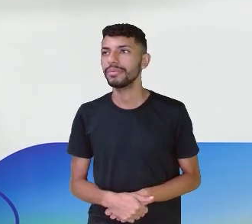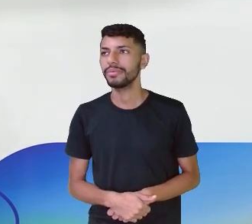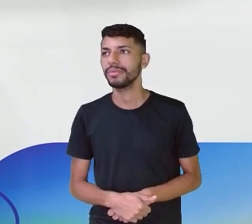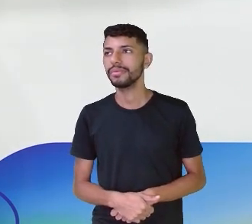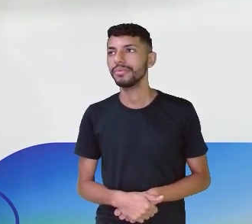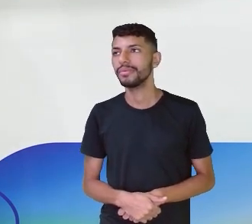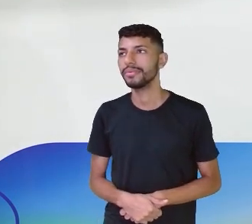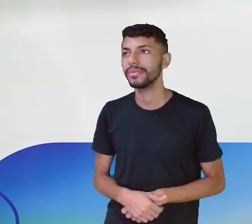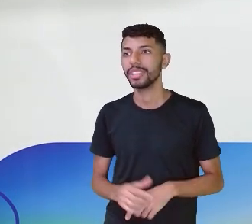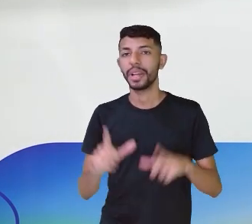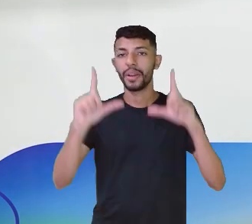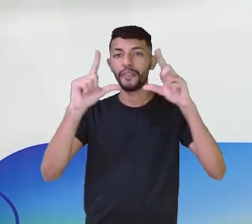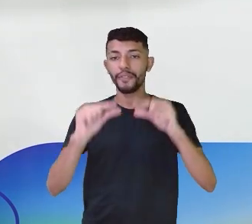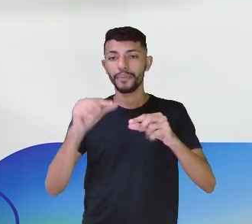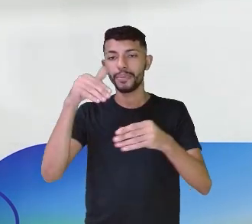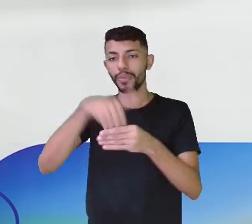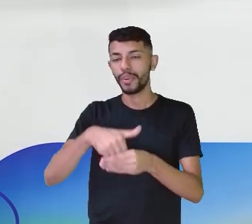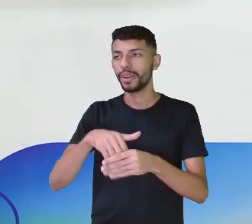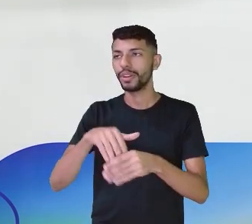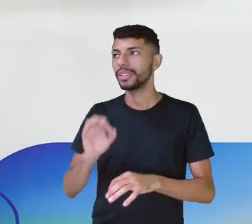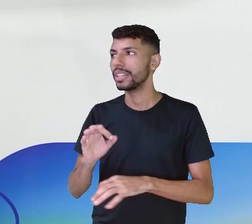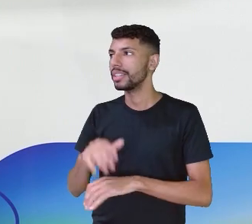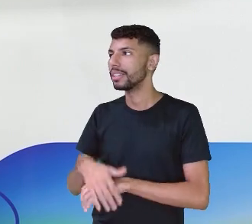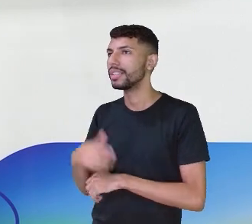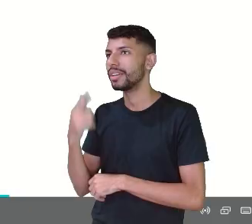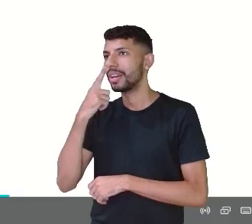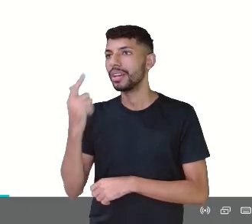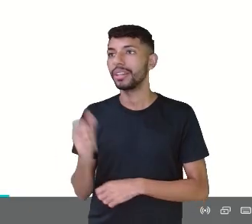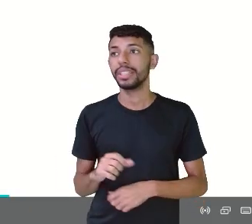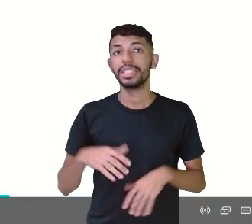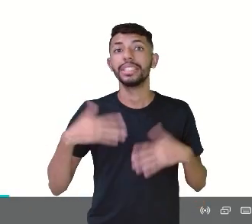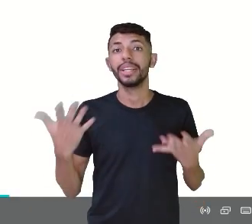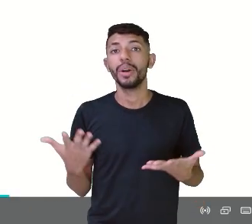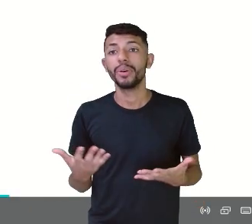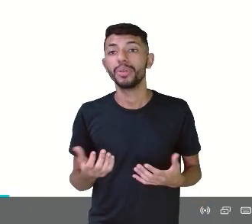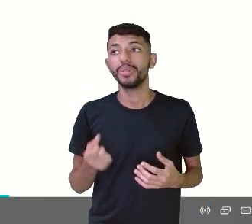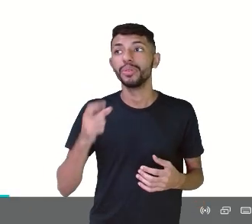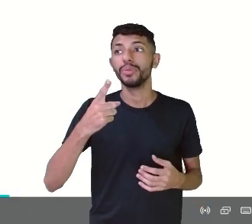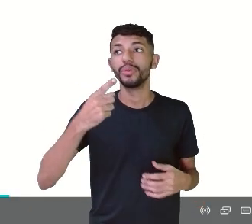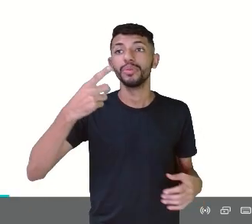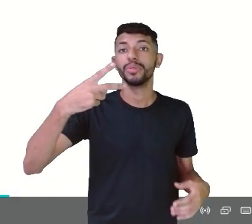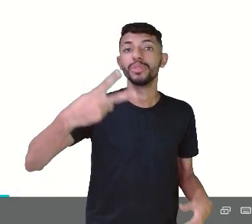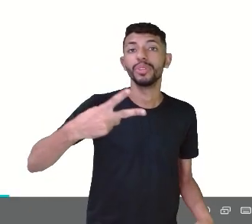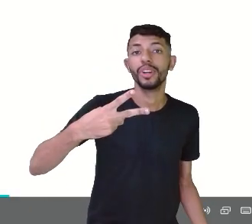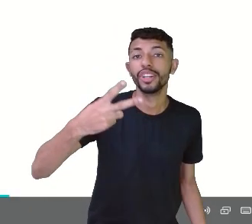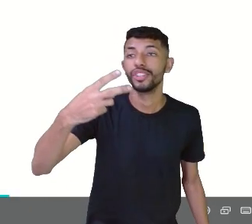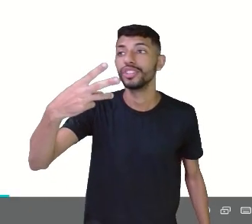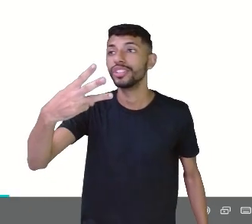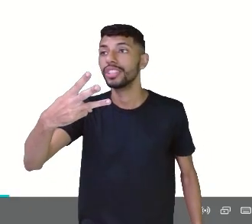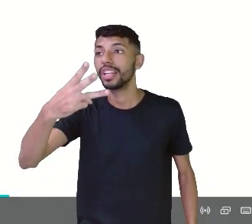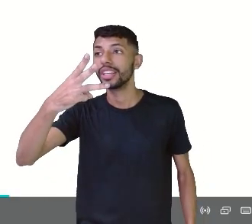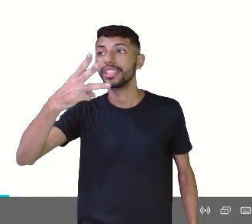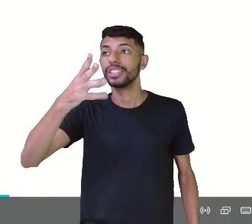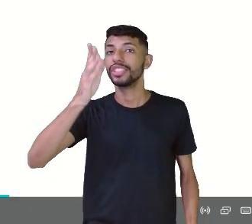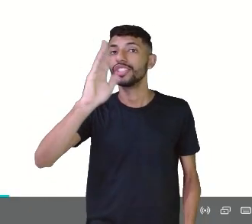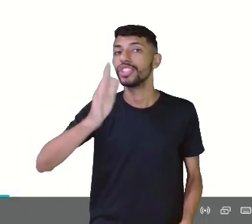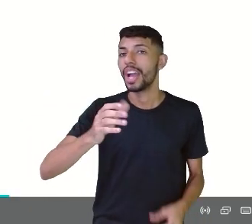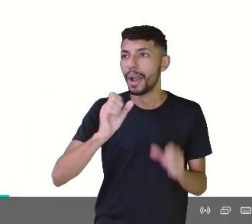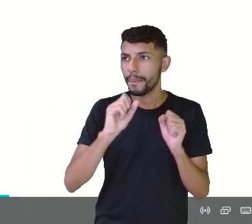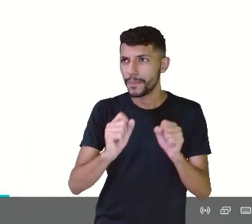Menos votos. E aí, dou-lhe uma, dou-lhe duas, dou-lhe três.